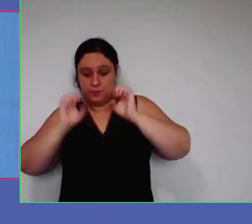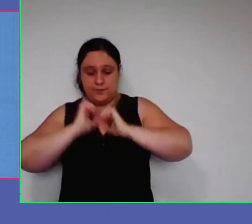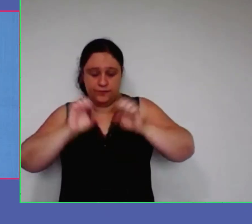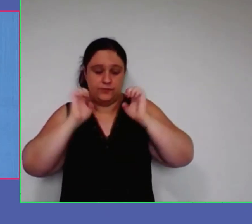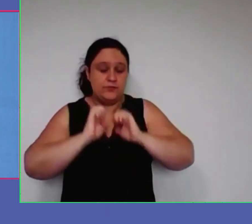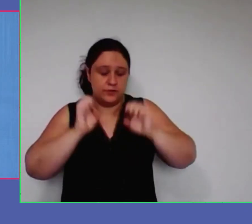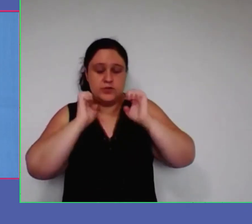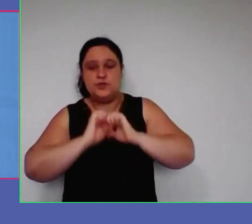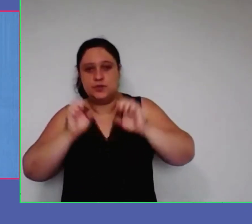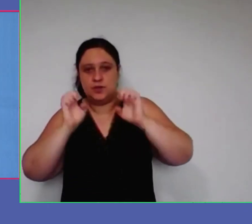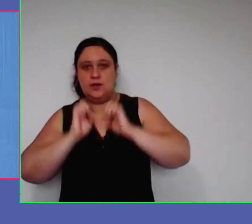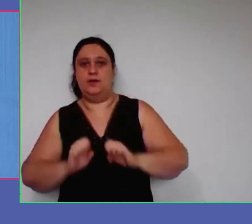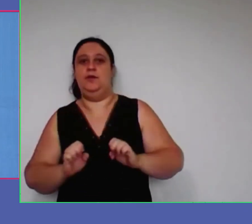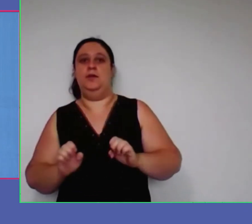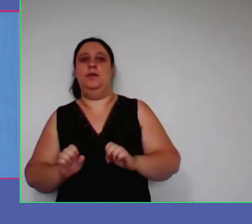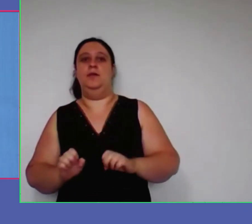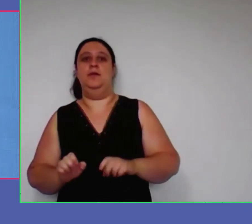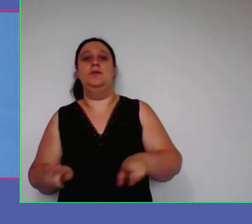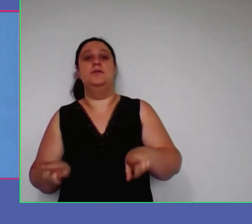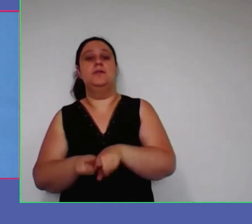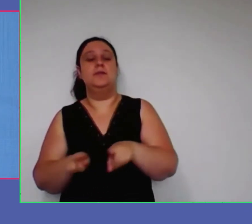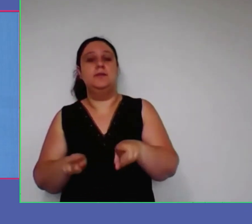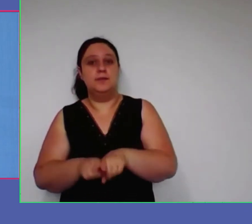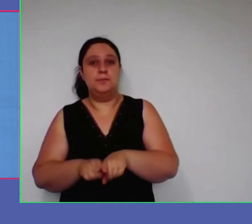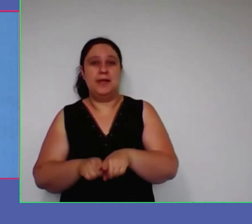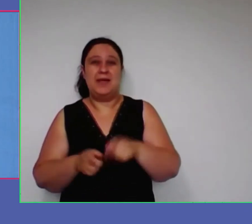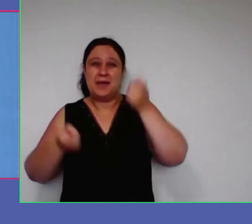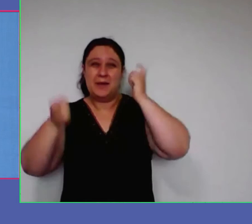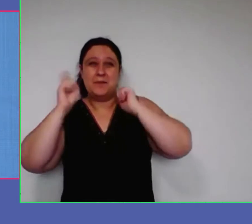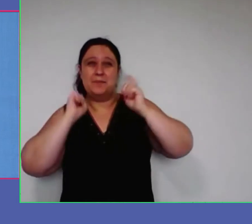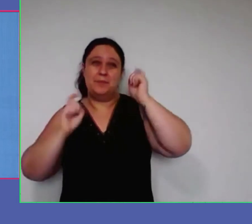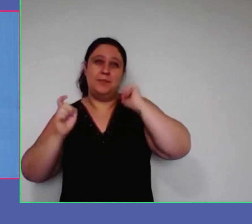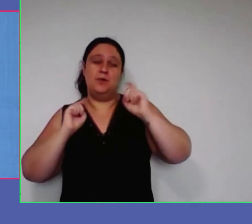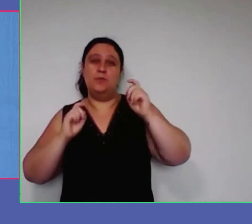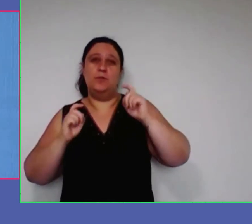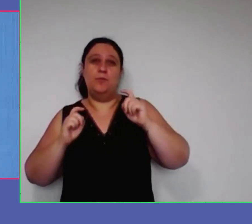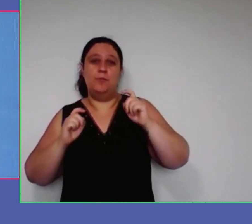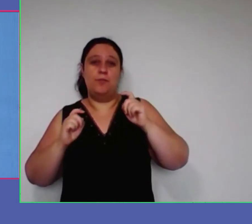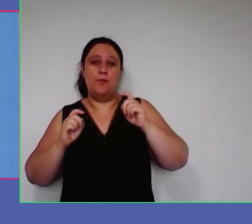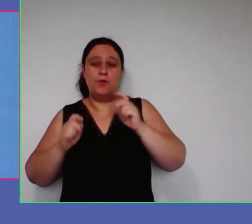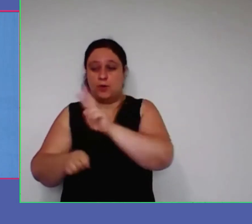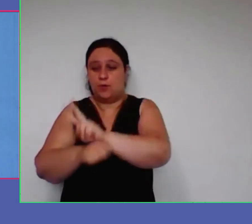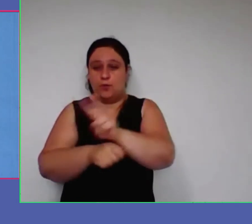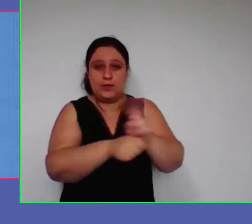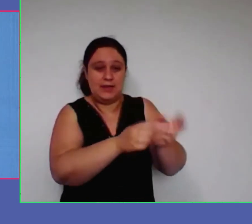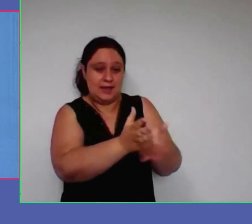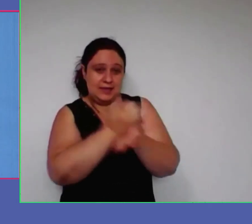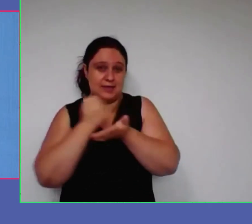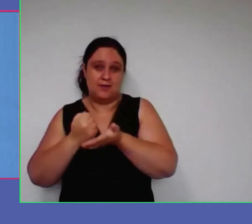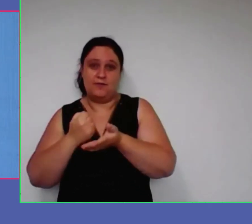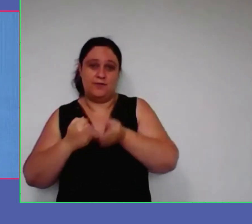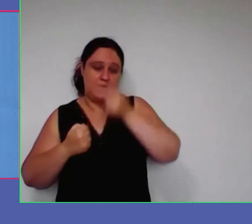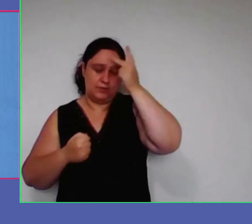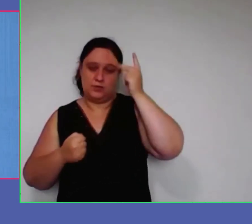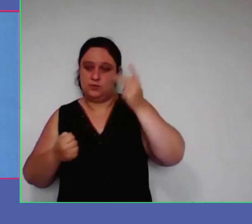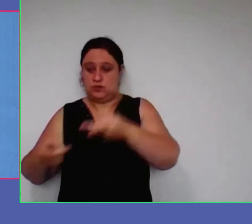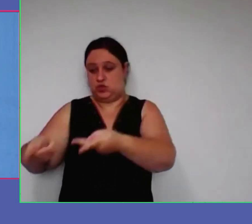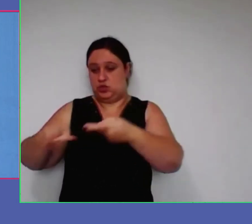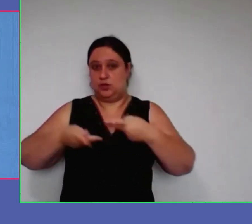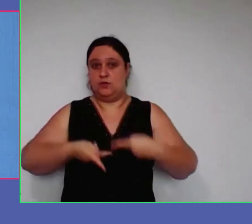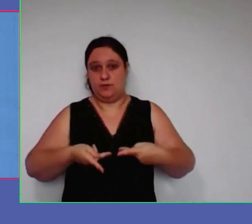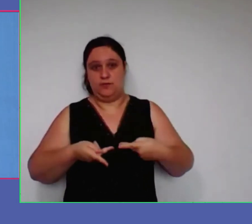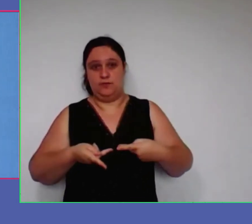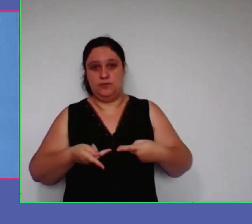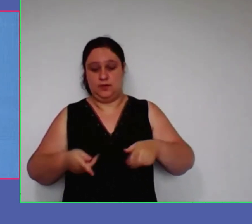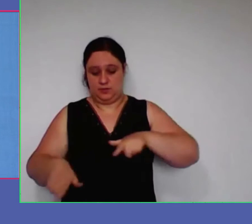como rei se preocupou em resgatar algumas pessoas, convocar os trabalhadores para essa seara tão grande.